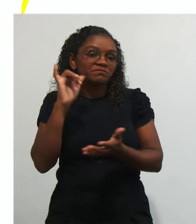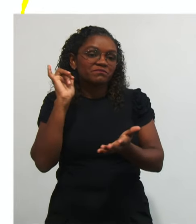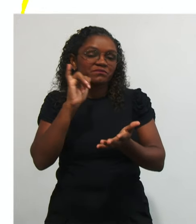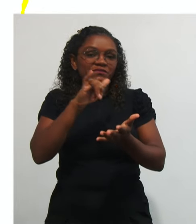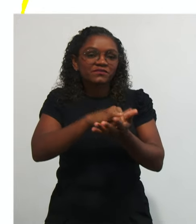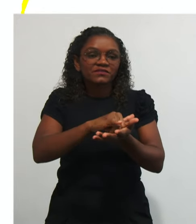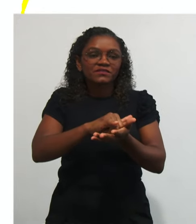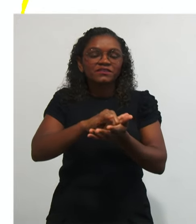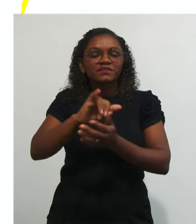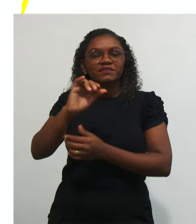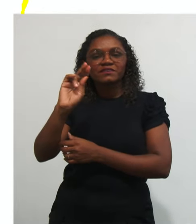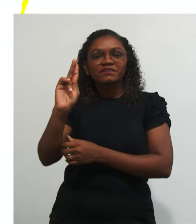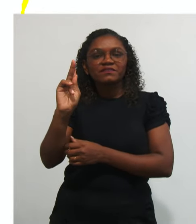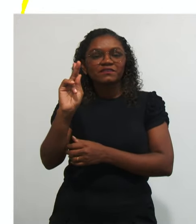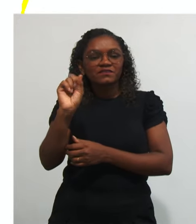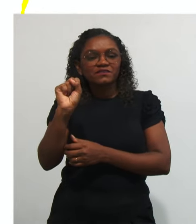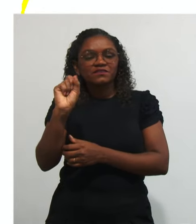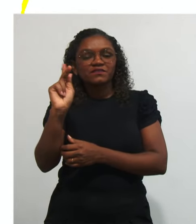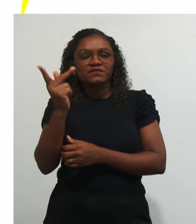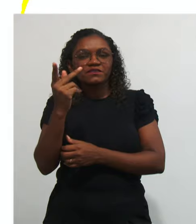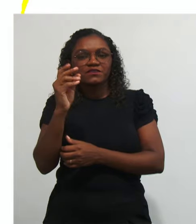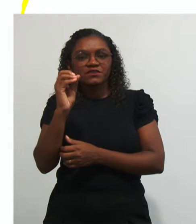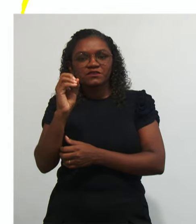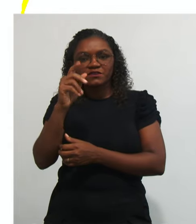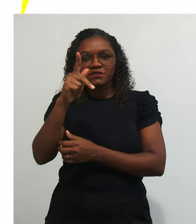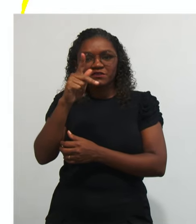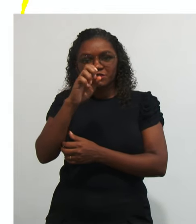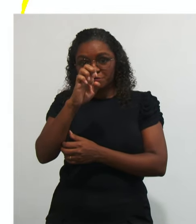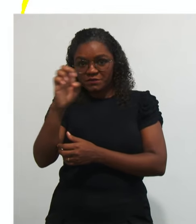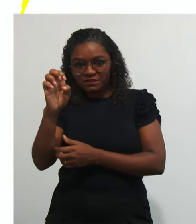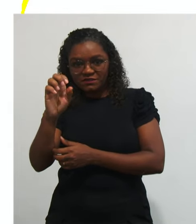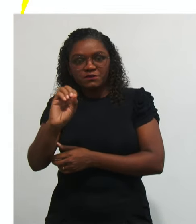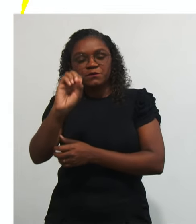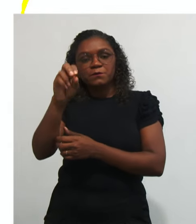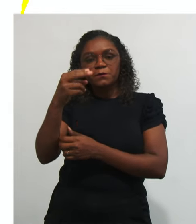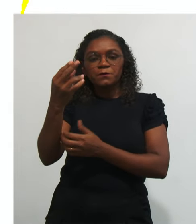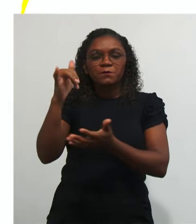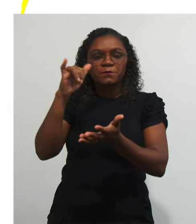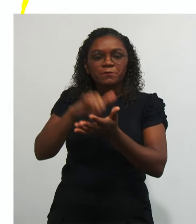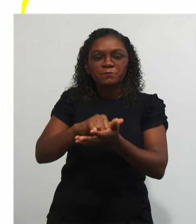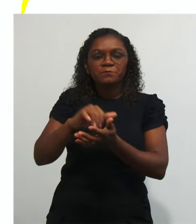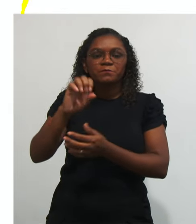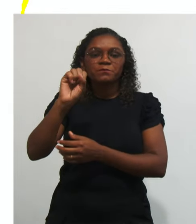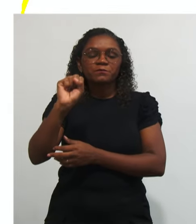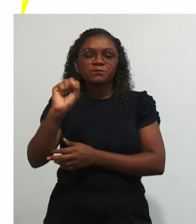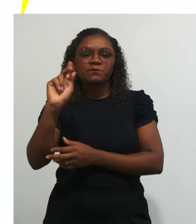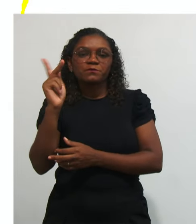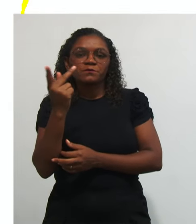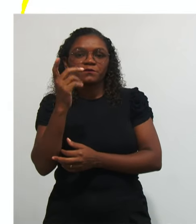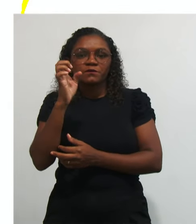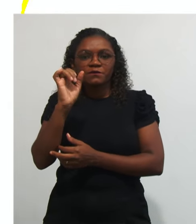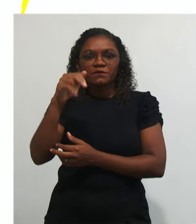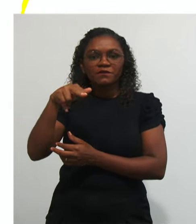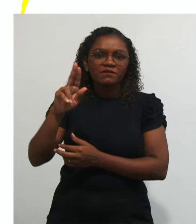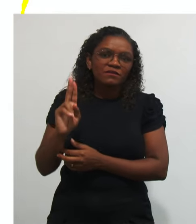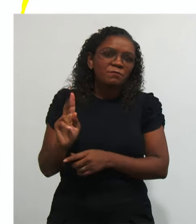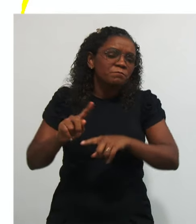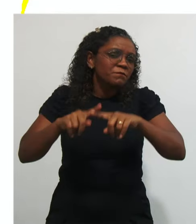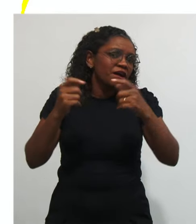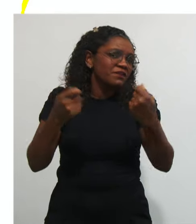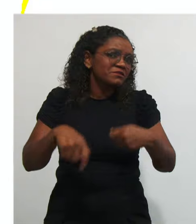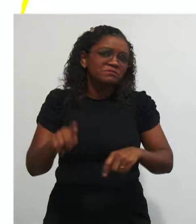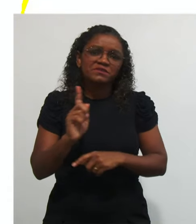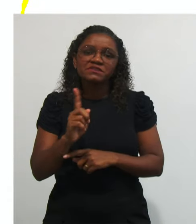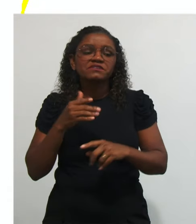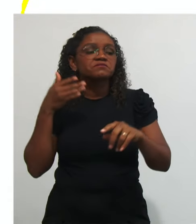da Shop ou esse aplicativo aqui da Shen e sentado no sofá de casa na cama numa cadeira através do